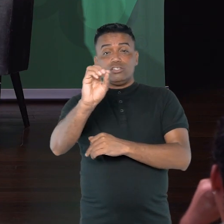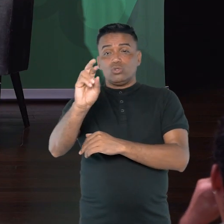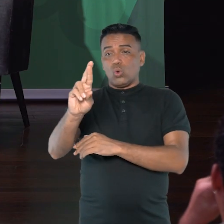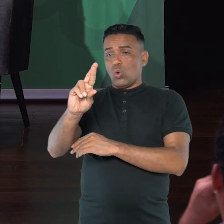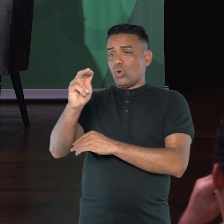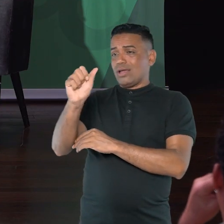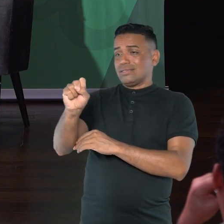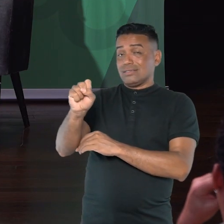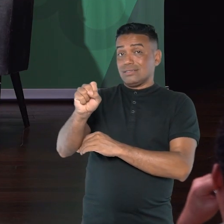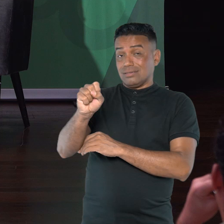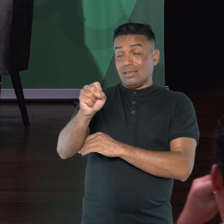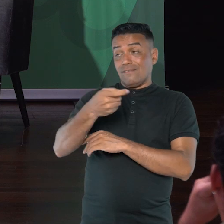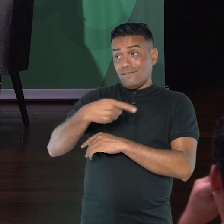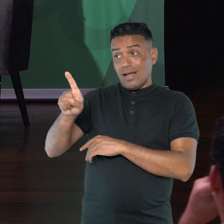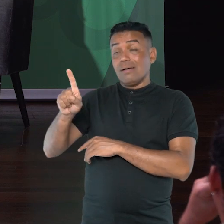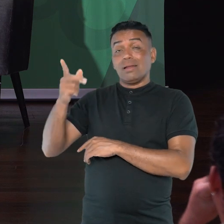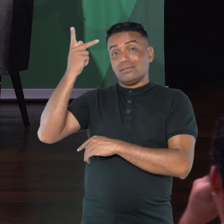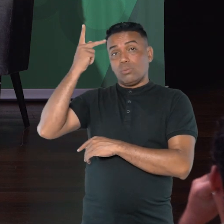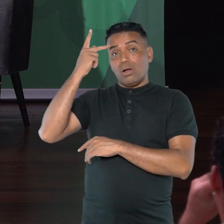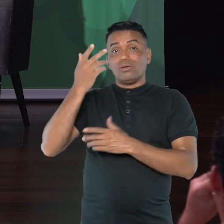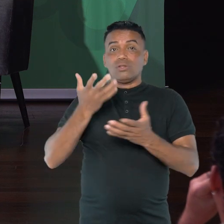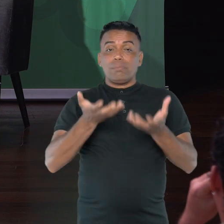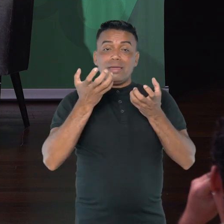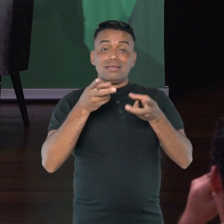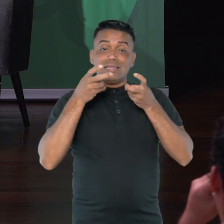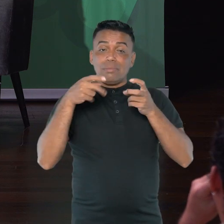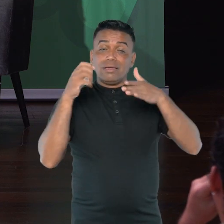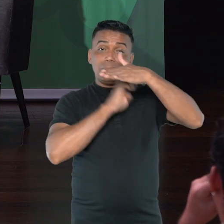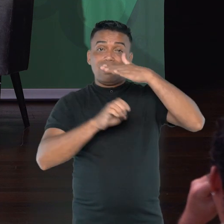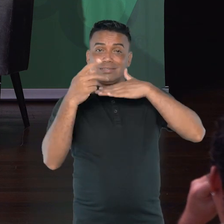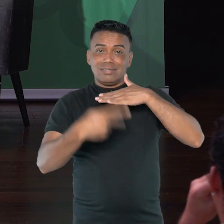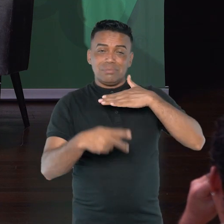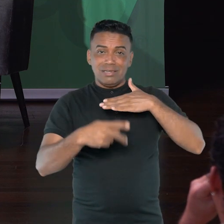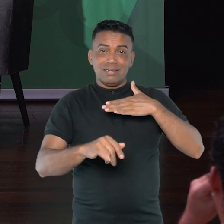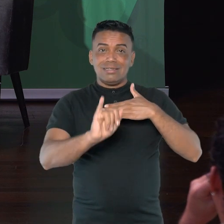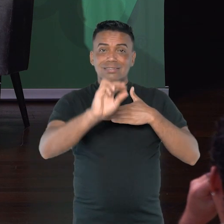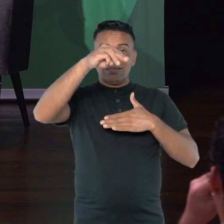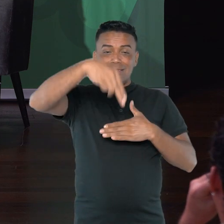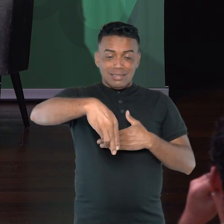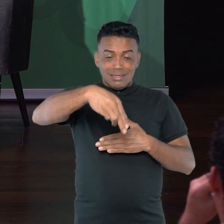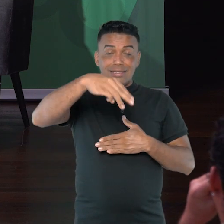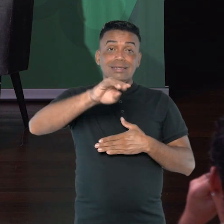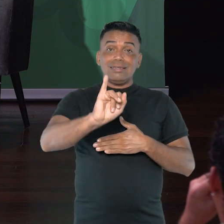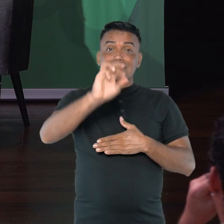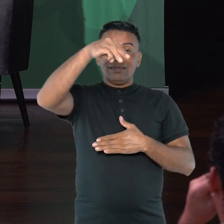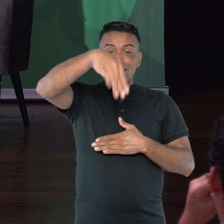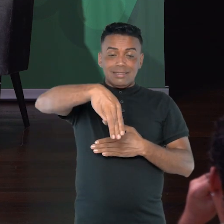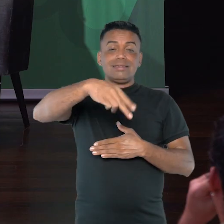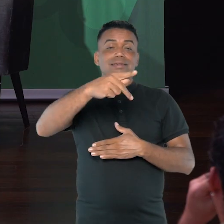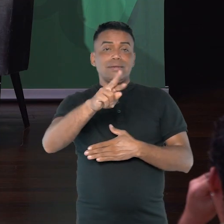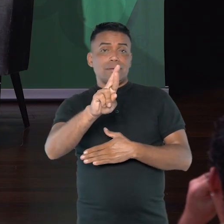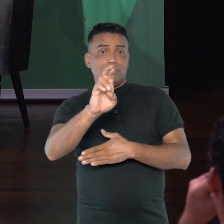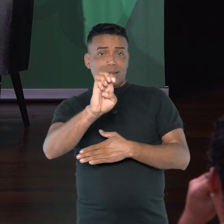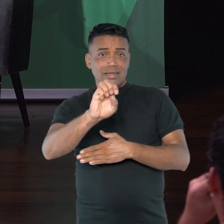vão para São Paulo, e percebo na própria Impressões de Minas, que, volto a dizer, fez um trabalho caprichadíssimo nessa edição, o interesse